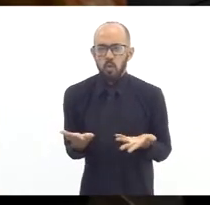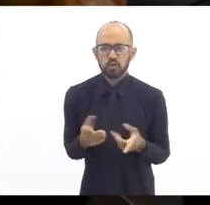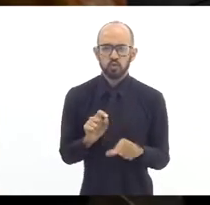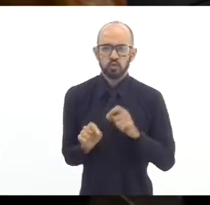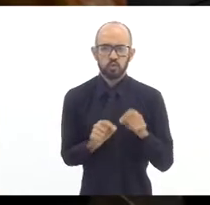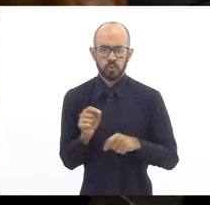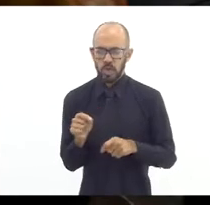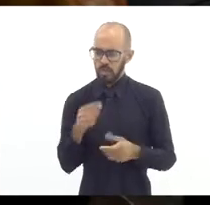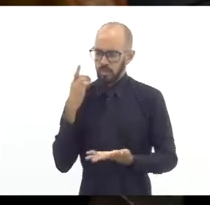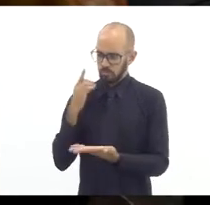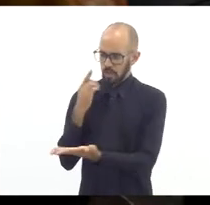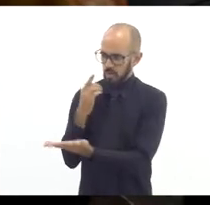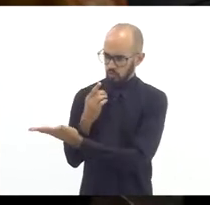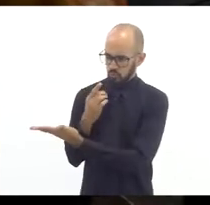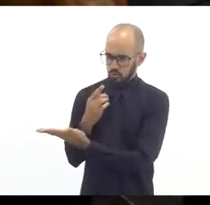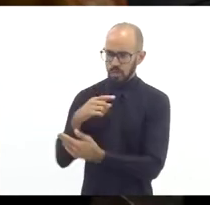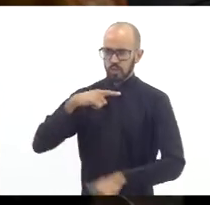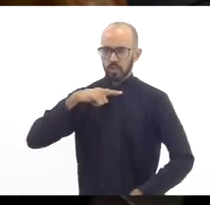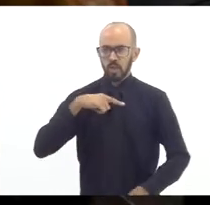deputados, nós temos